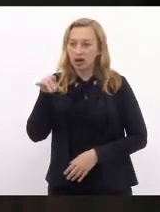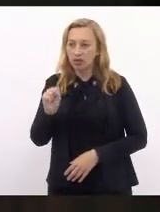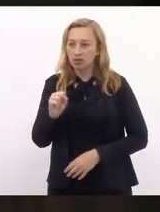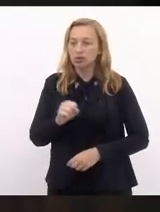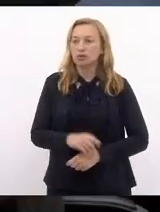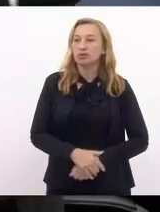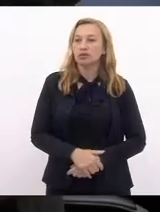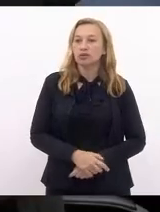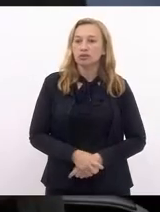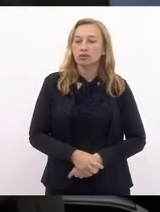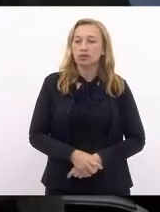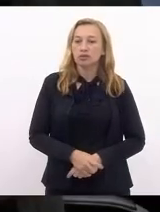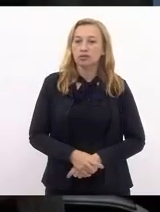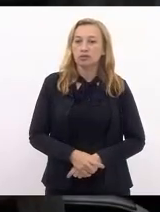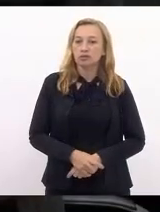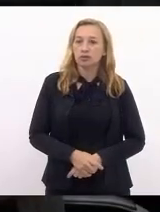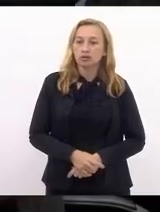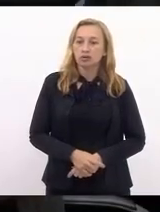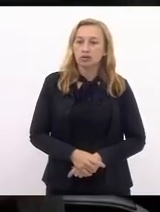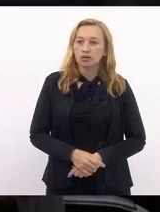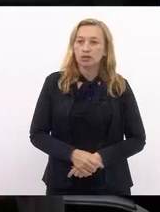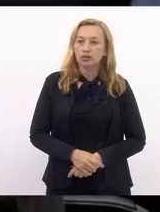E aí